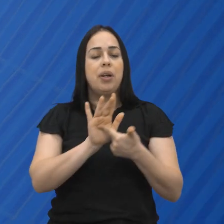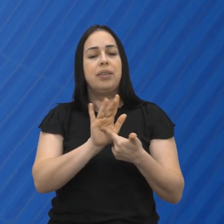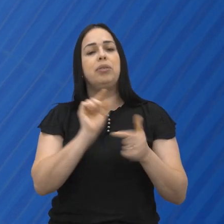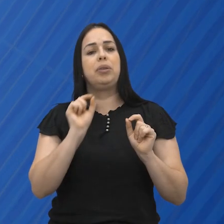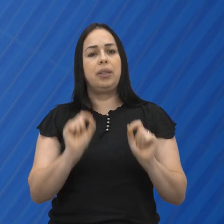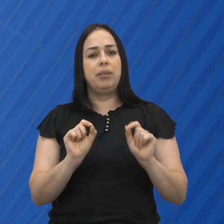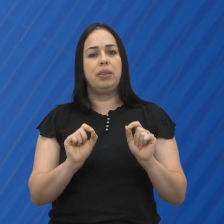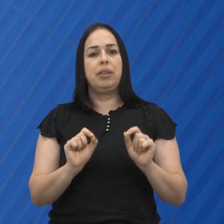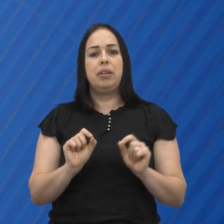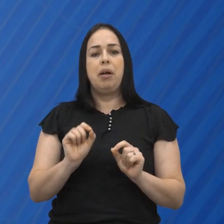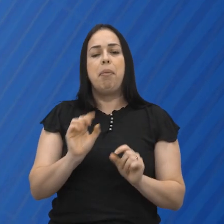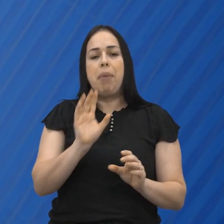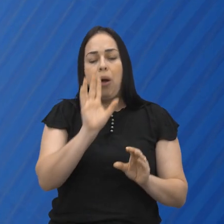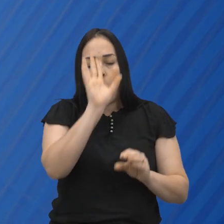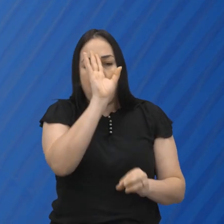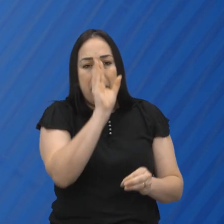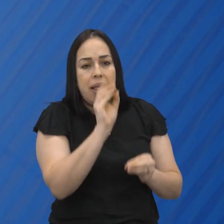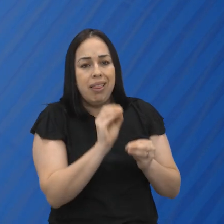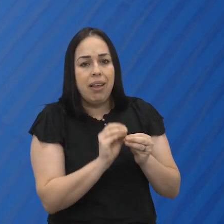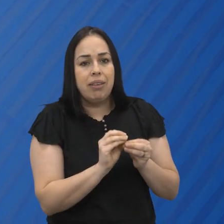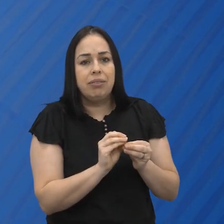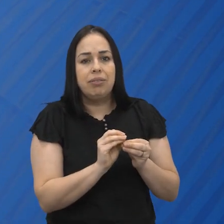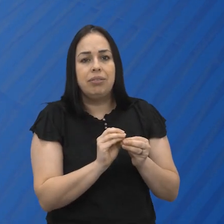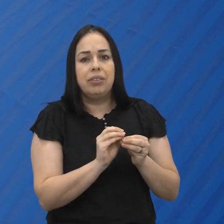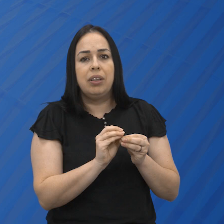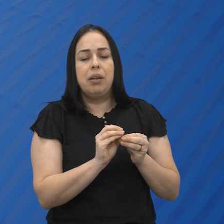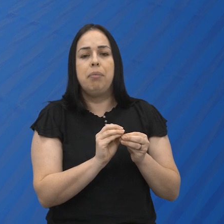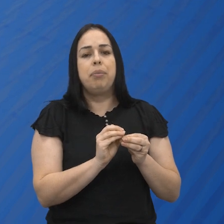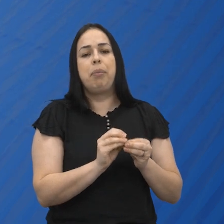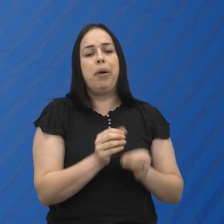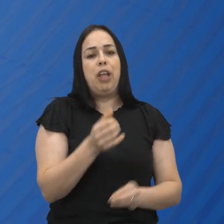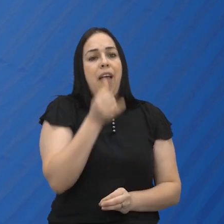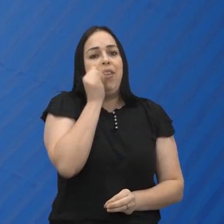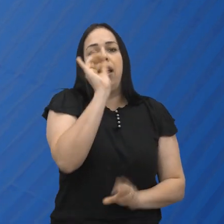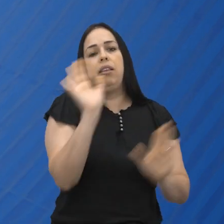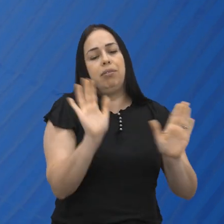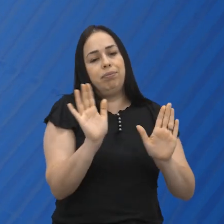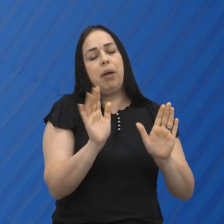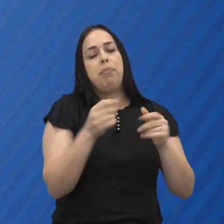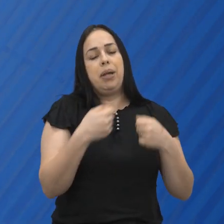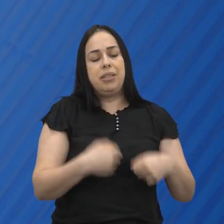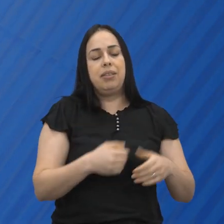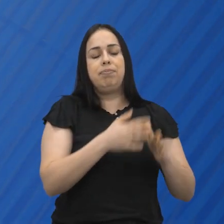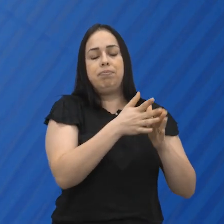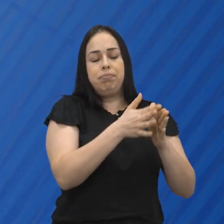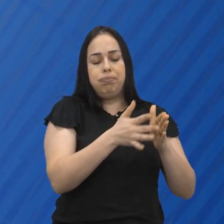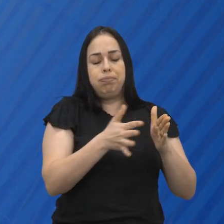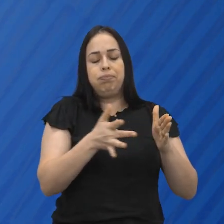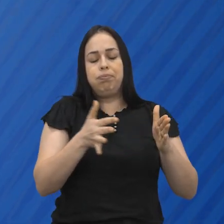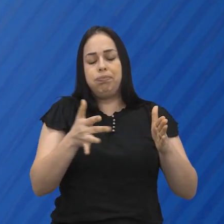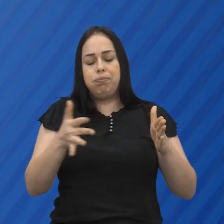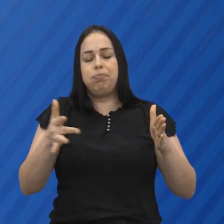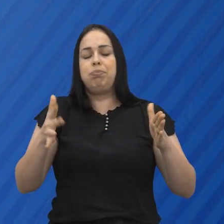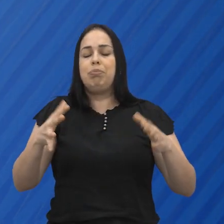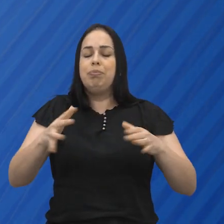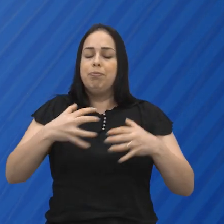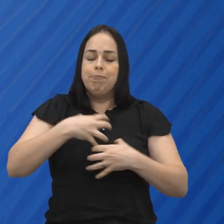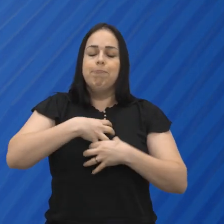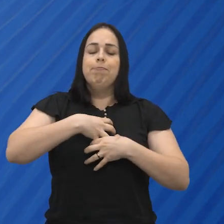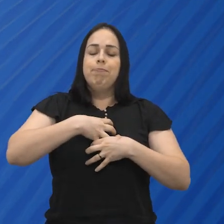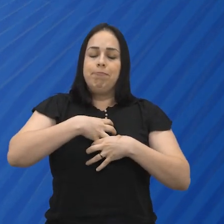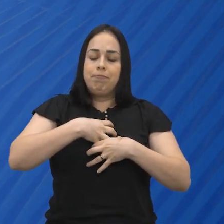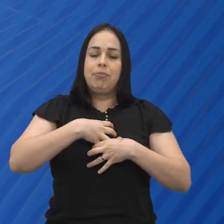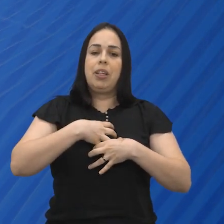projeto ainda aponta que para existir a compreensão do luto ele não pode ser evitado ao contrário a